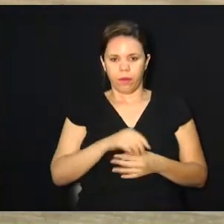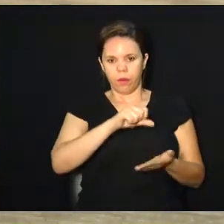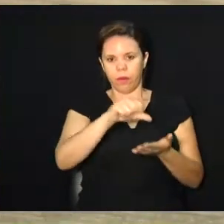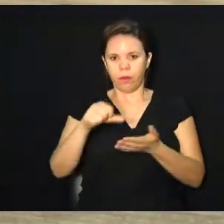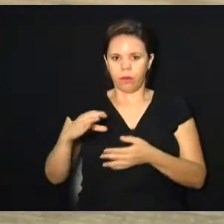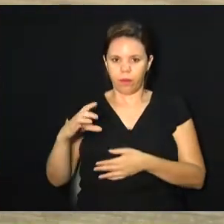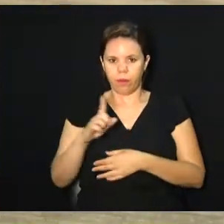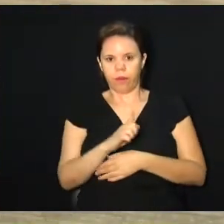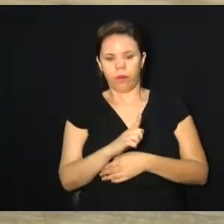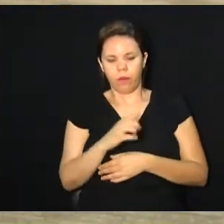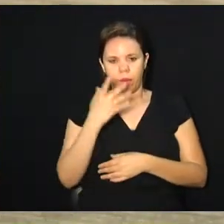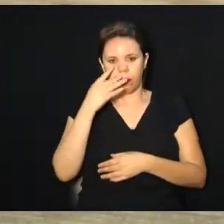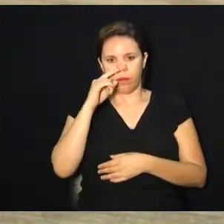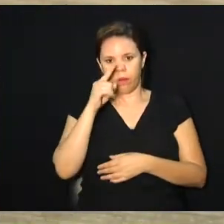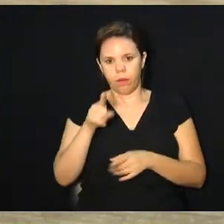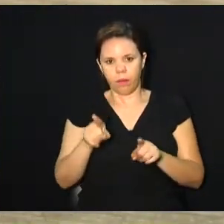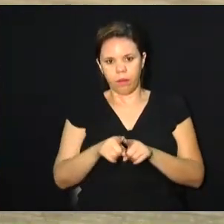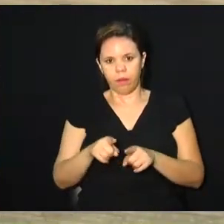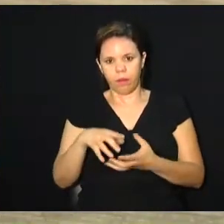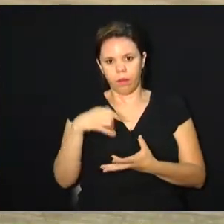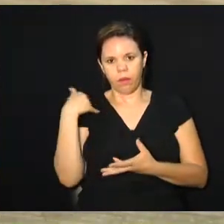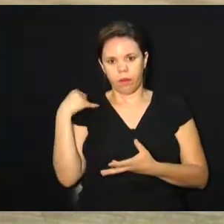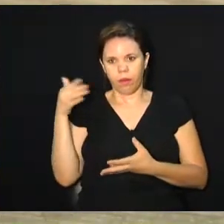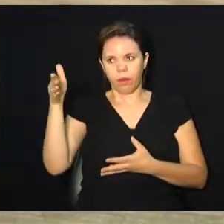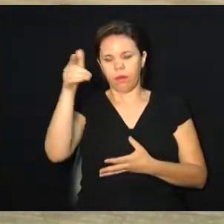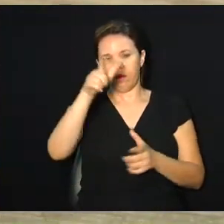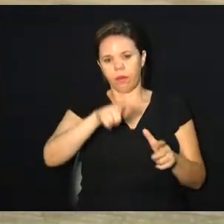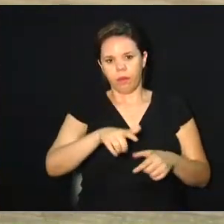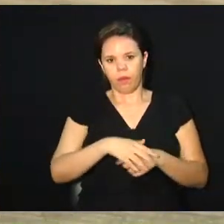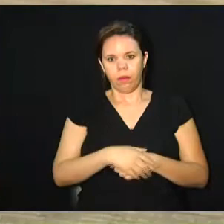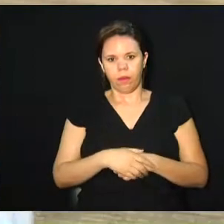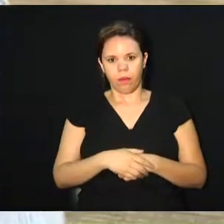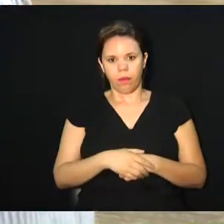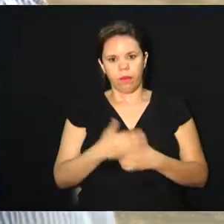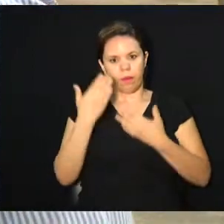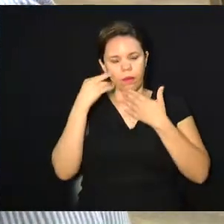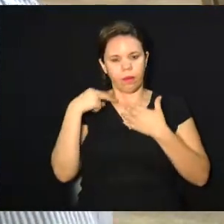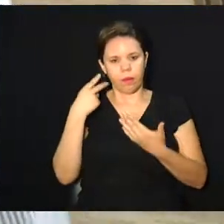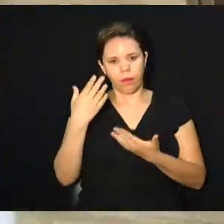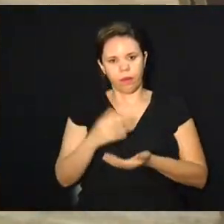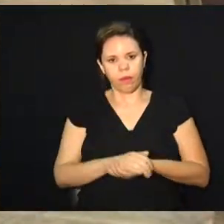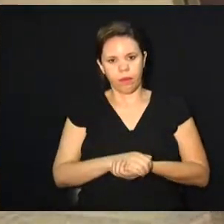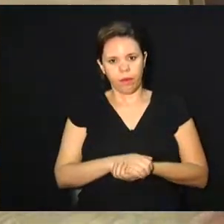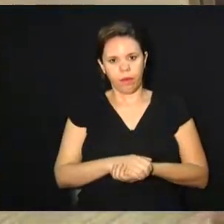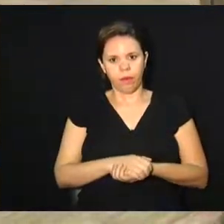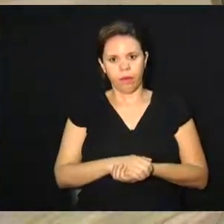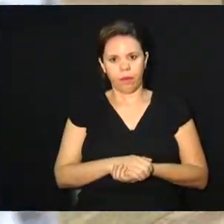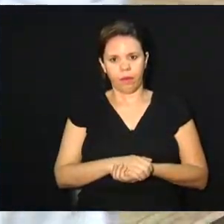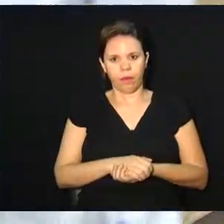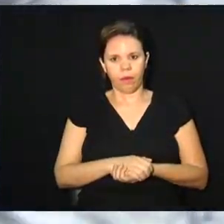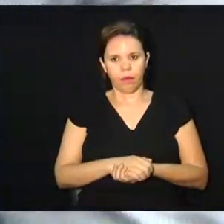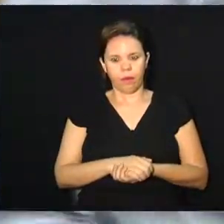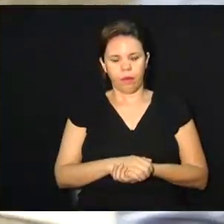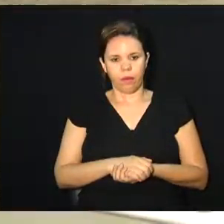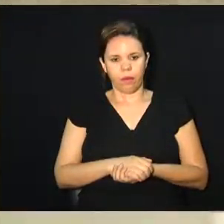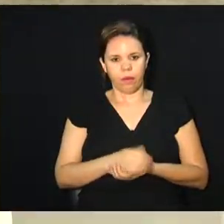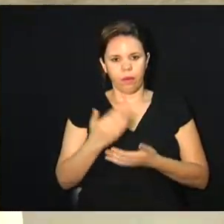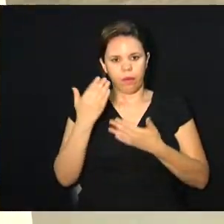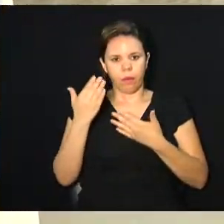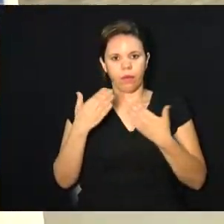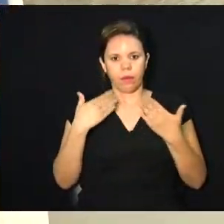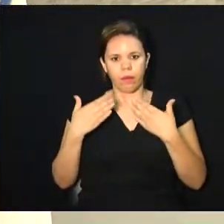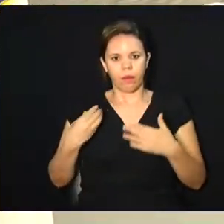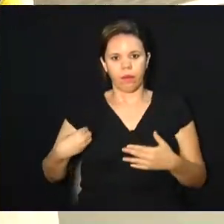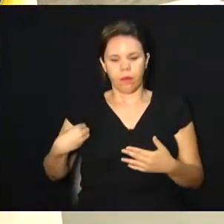Campo Grande, do Ouro Verde, porque idoso está em todos os lugares, né? Obrigado, vereador. Eu que agradeço, obrigado. Então tá bom, muito obrigado. Conversamos